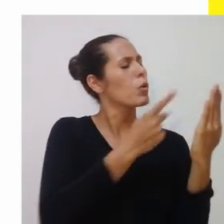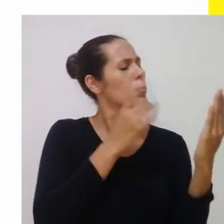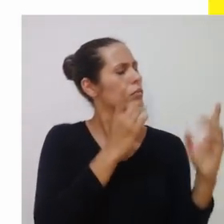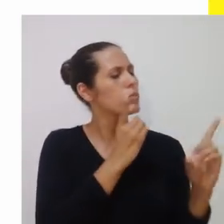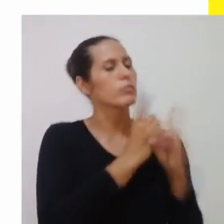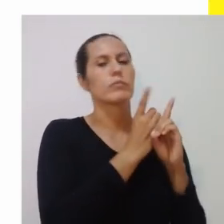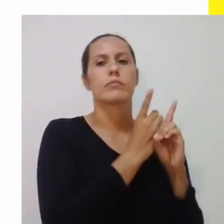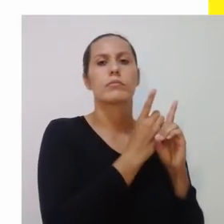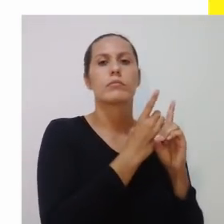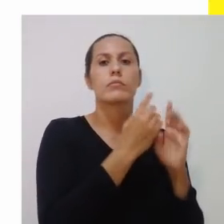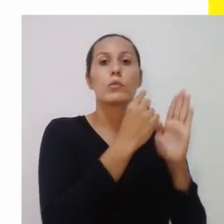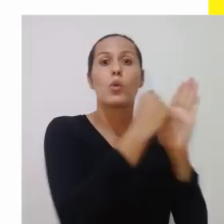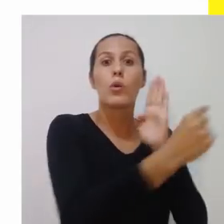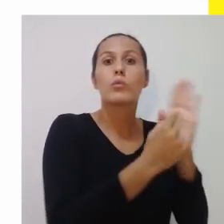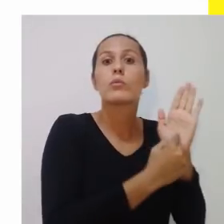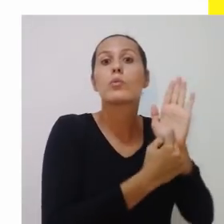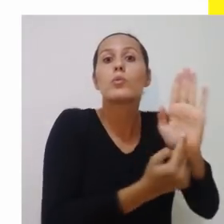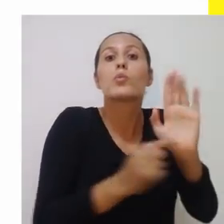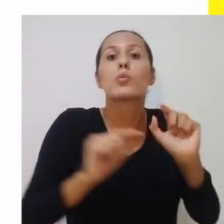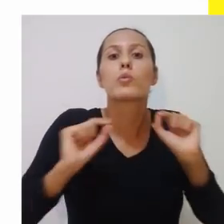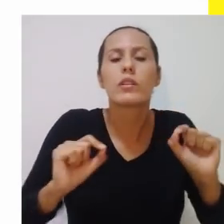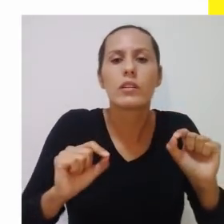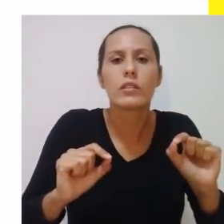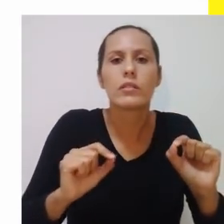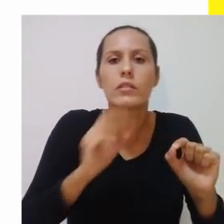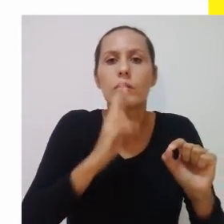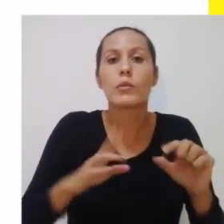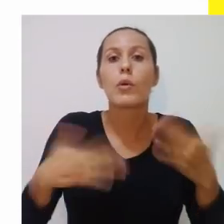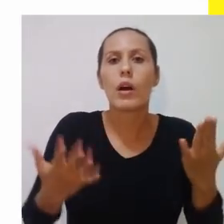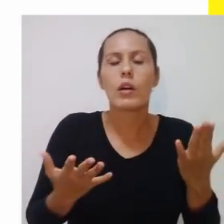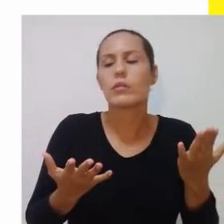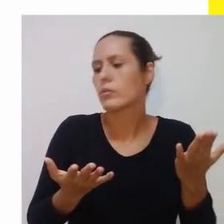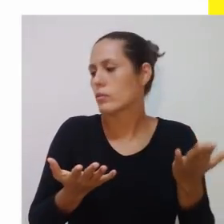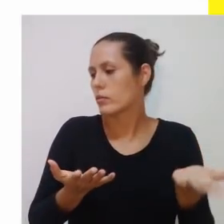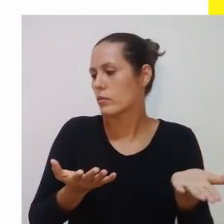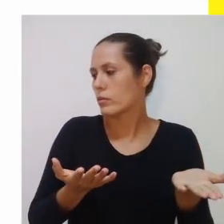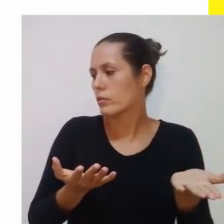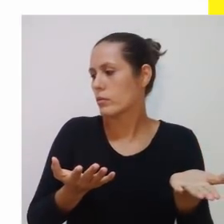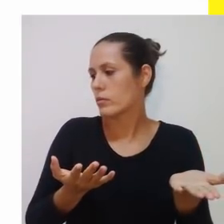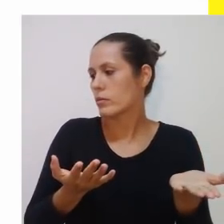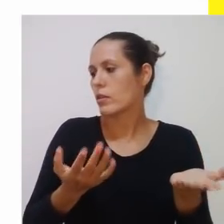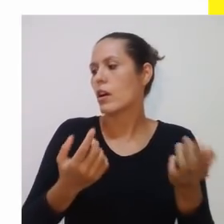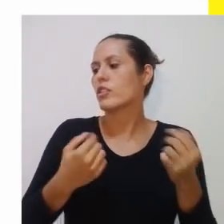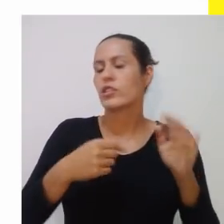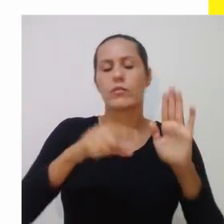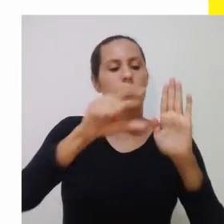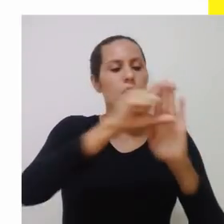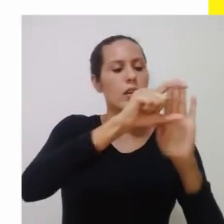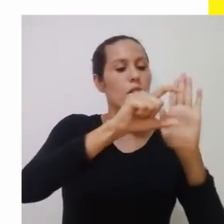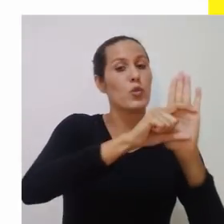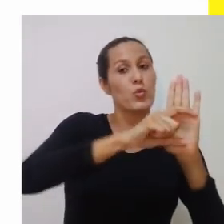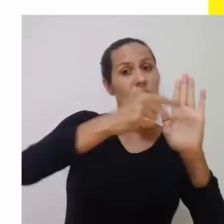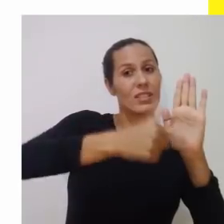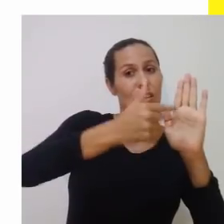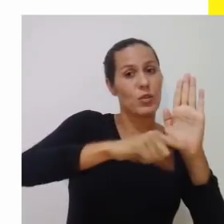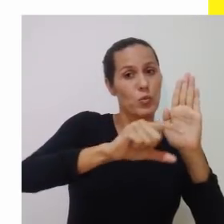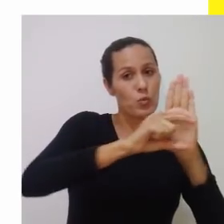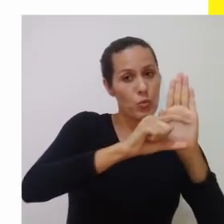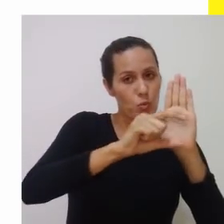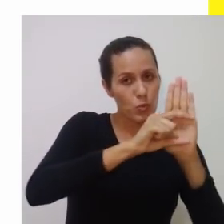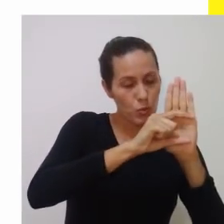manifestado explicitamente pelo autor. E onde é que está isso? Vamos para o 2º parágrafo